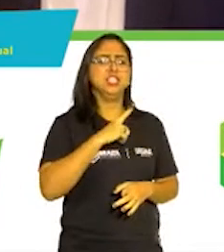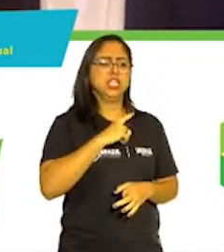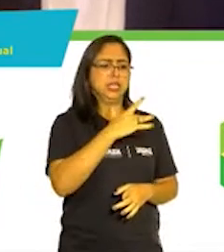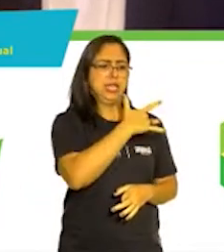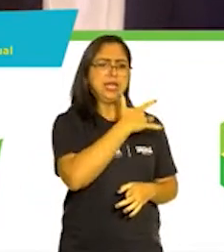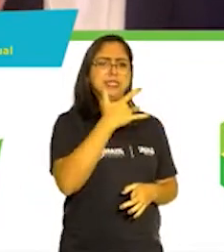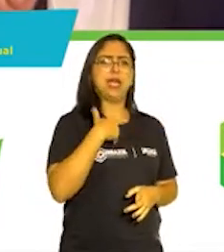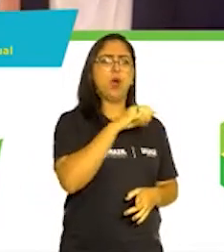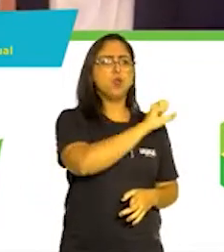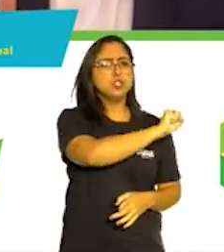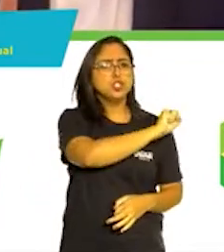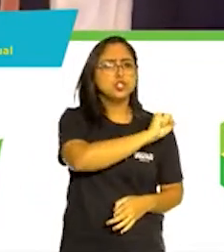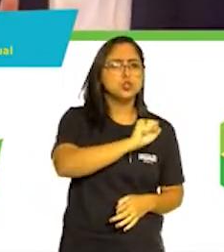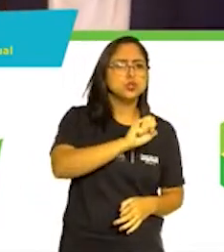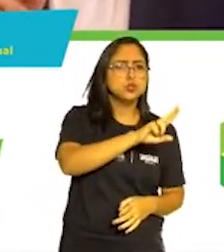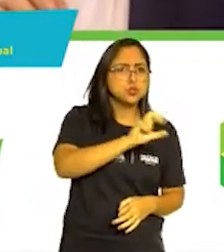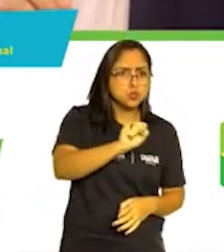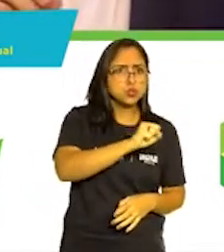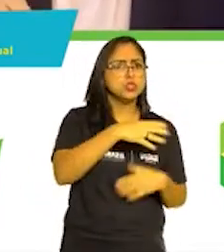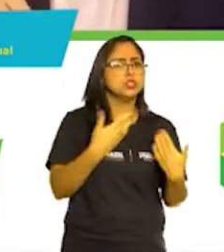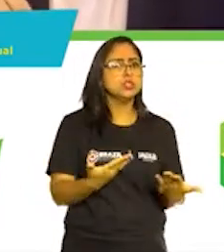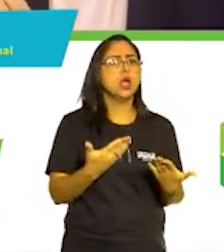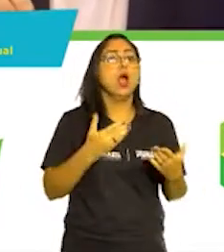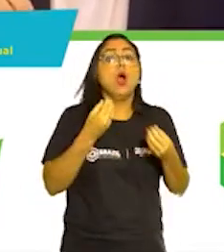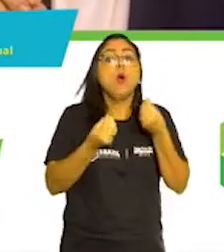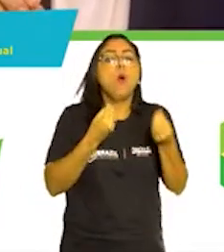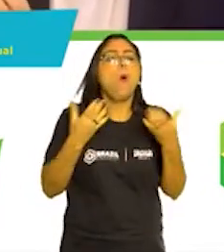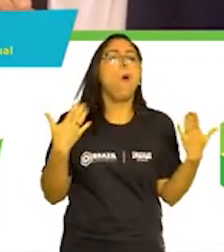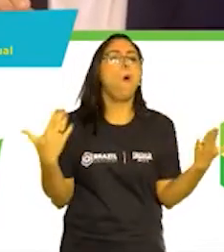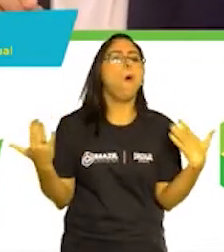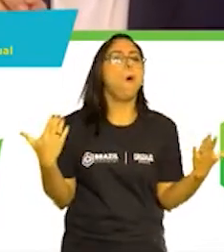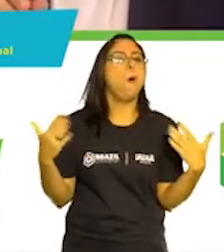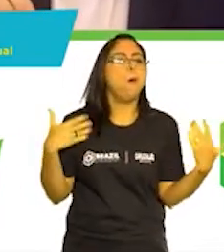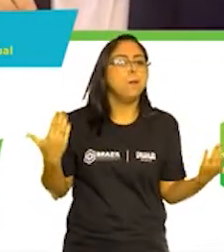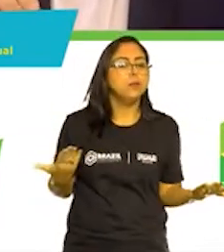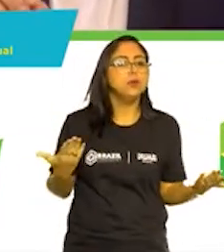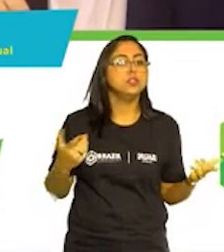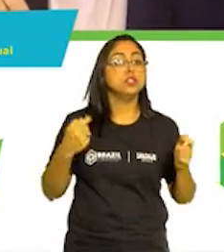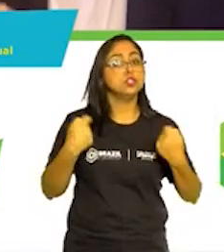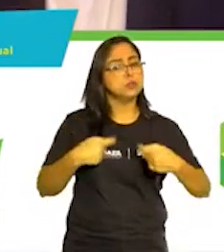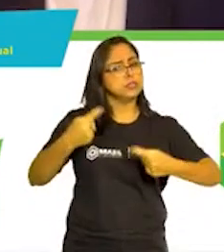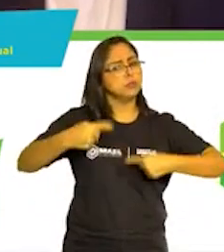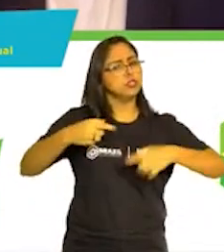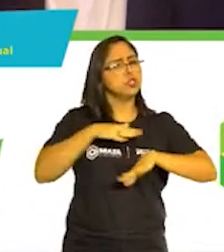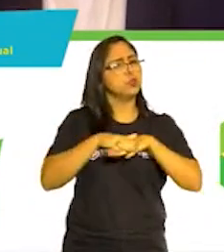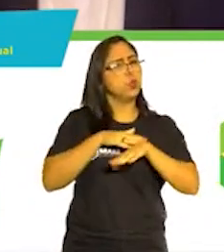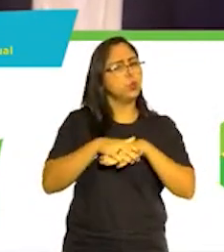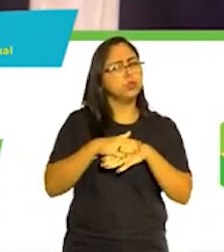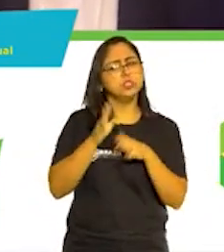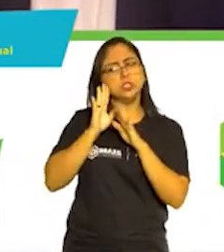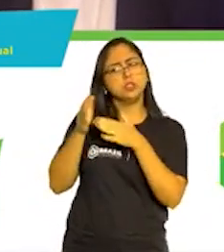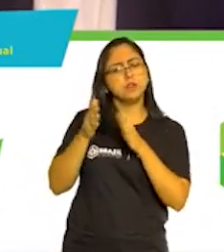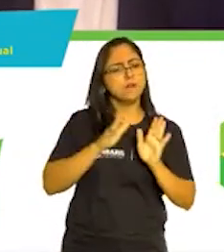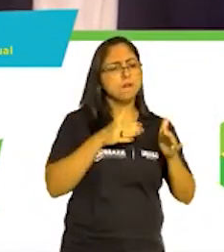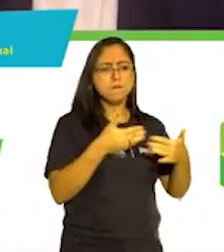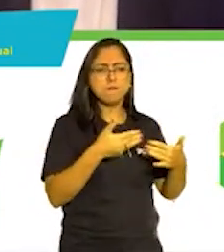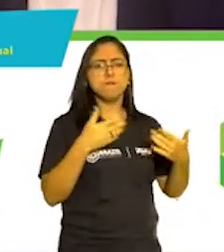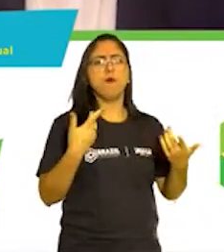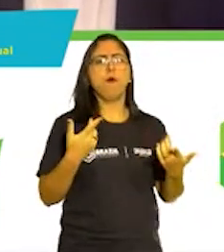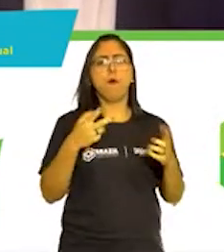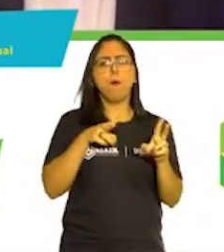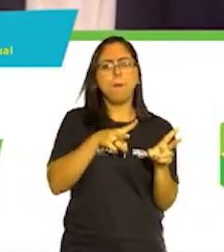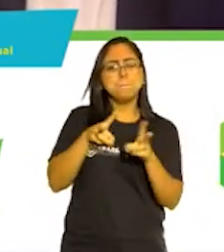quiser aumentar a carga tributária, que é um risco, é esse tipo de discussão que a gente vai ter que, de fato, olhar. A gente vai ter que abrir todos esses